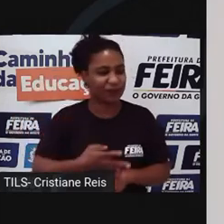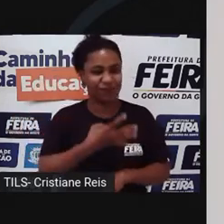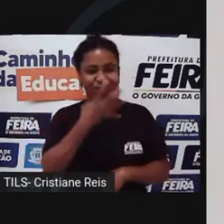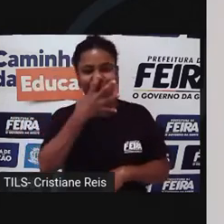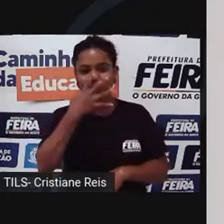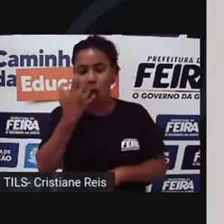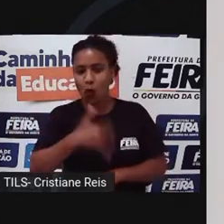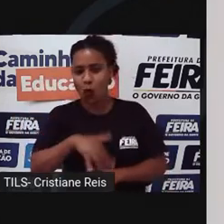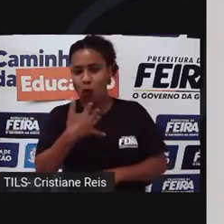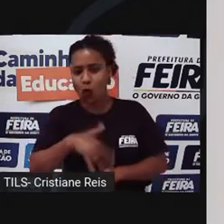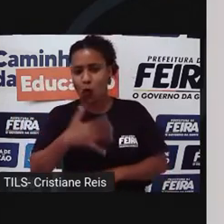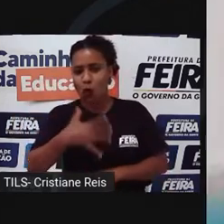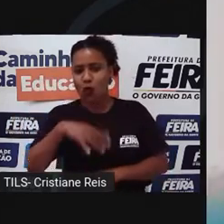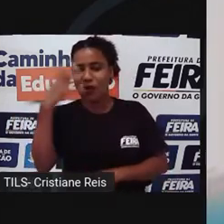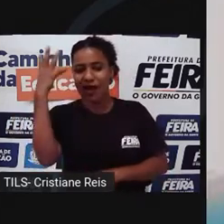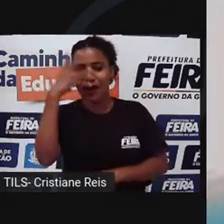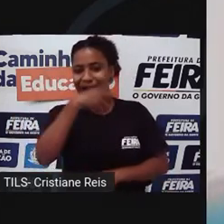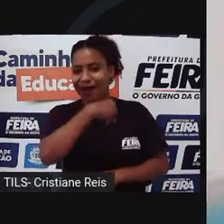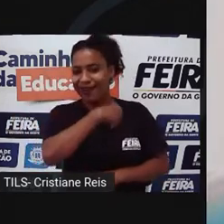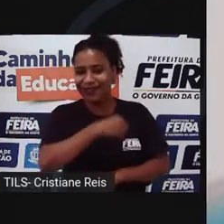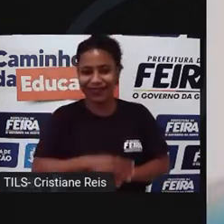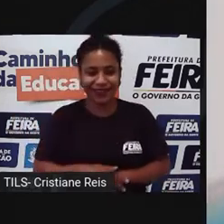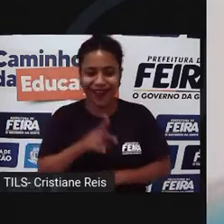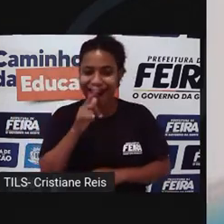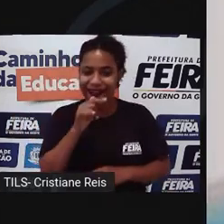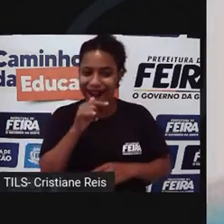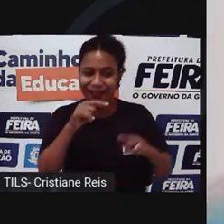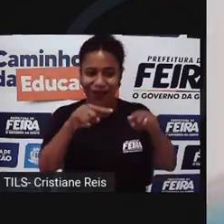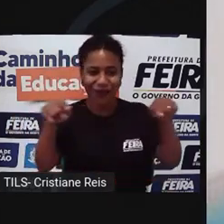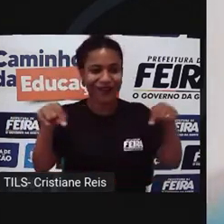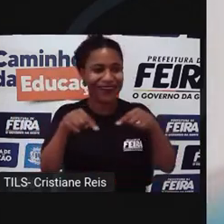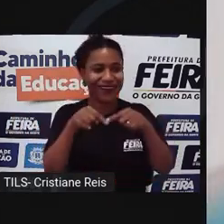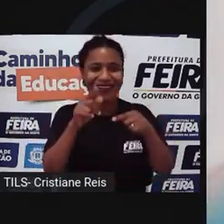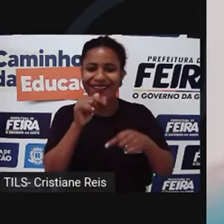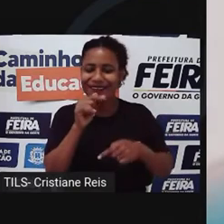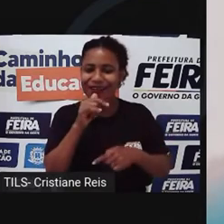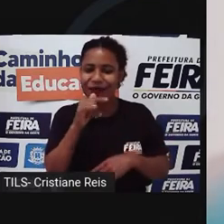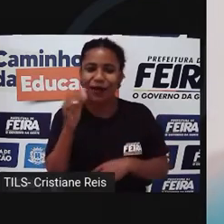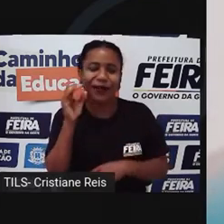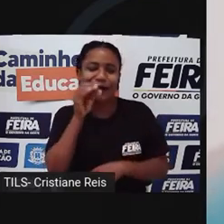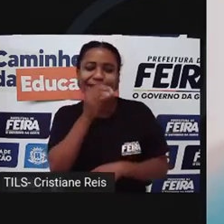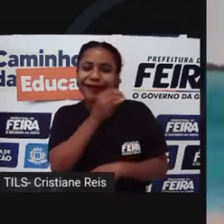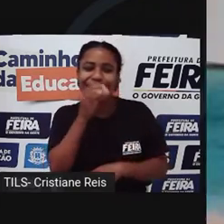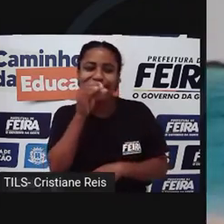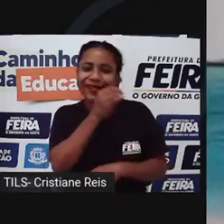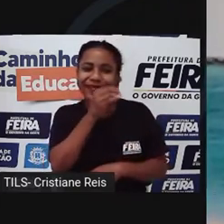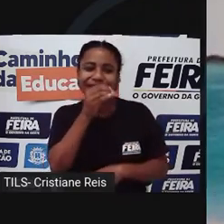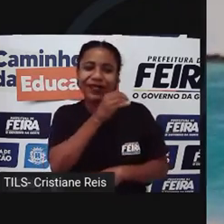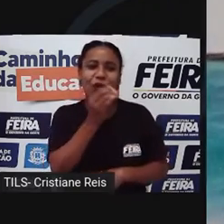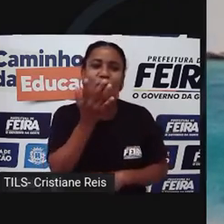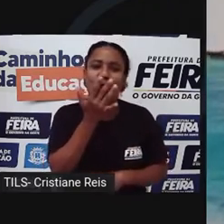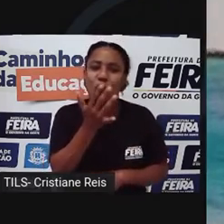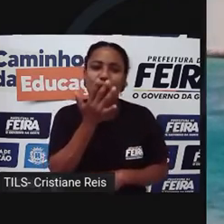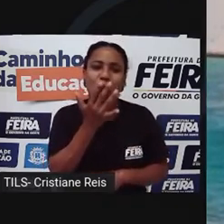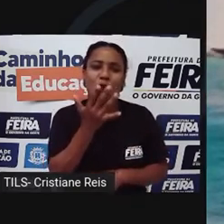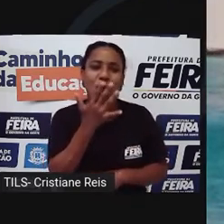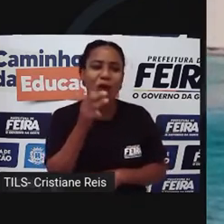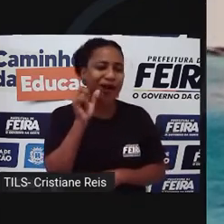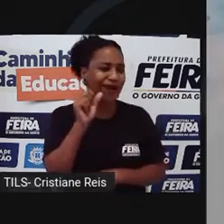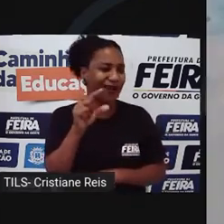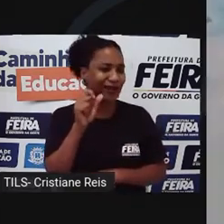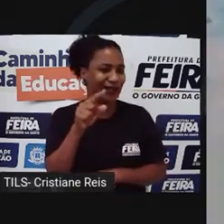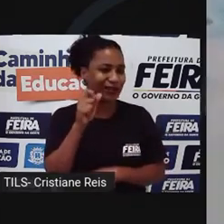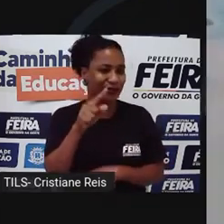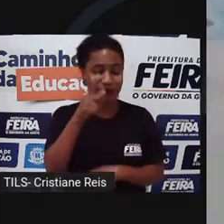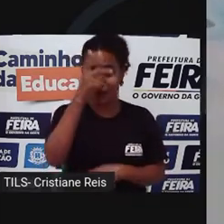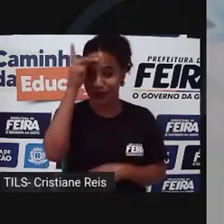e espetacular que é. Suas lagoas de águas mornas e com essa cor espetacular é um convite para um banho delicioso.